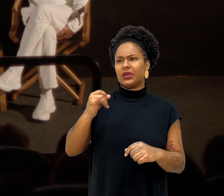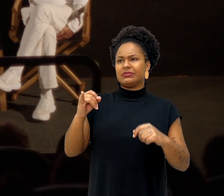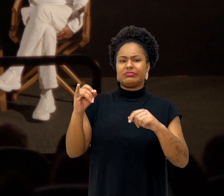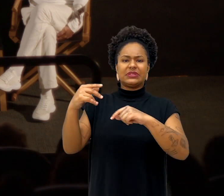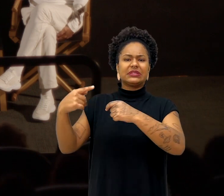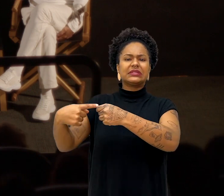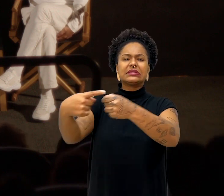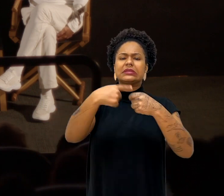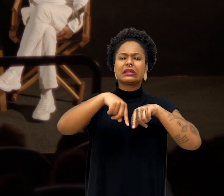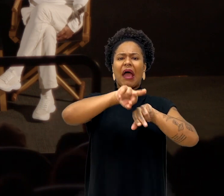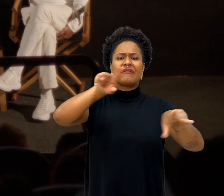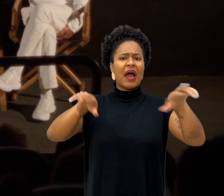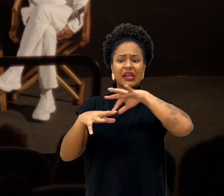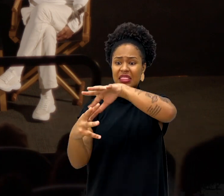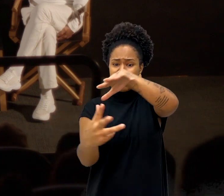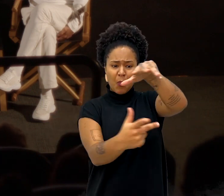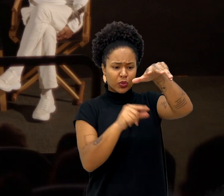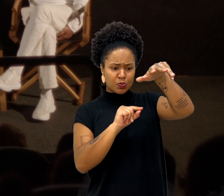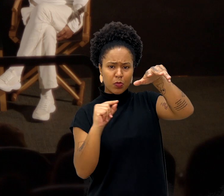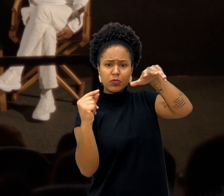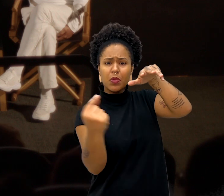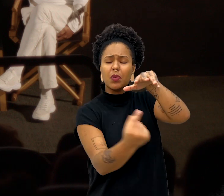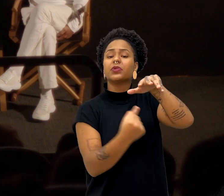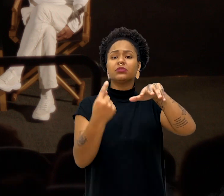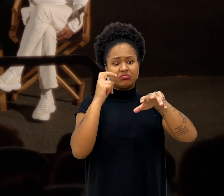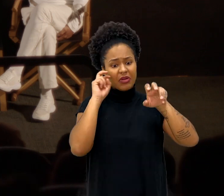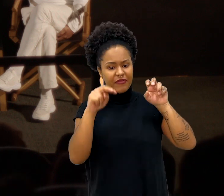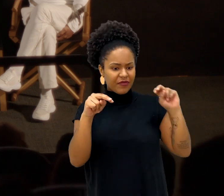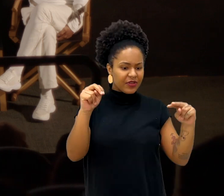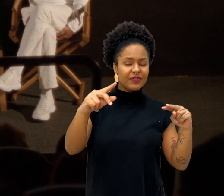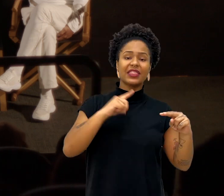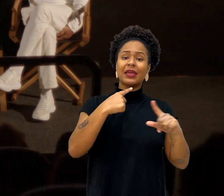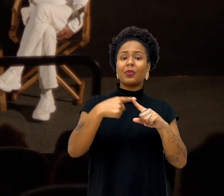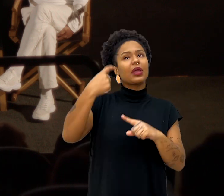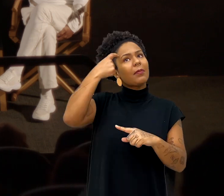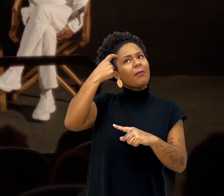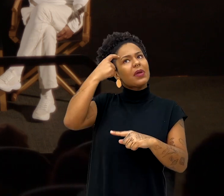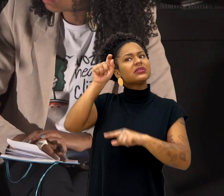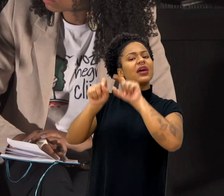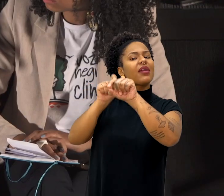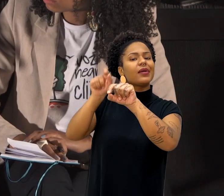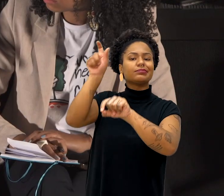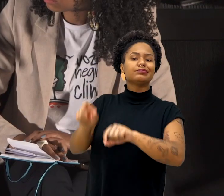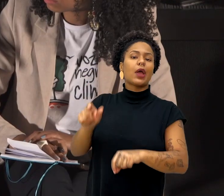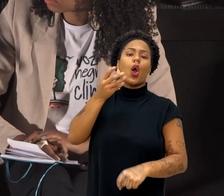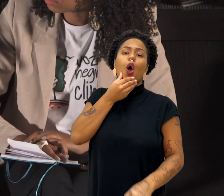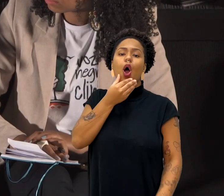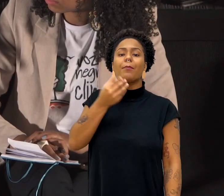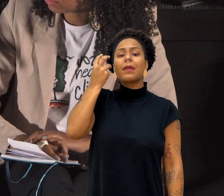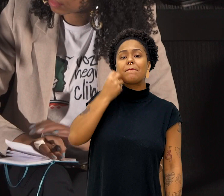várias cidades do globo terrestre, a gente pode ver, porque foram pensadas por pessoas brancas, homens